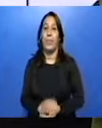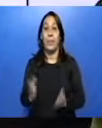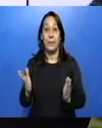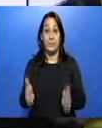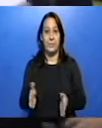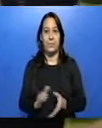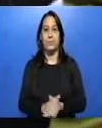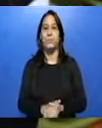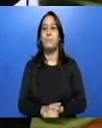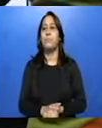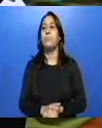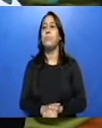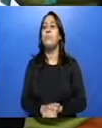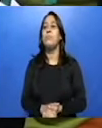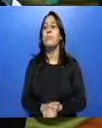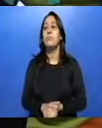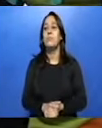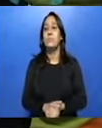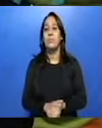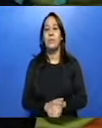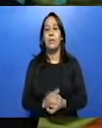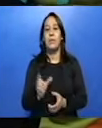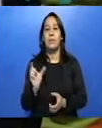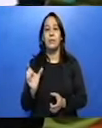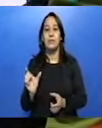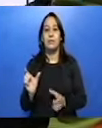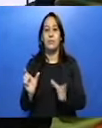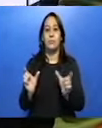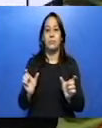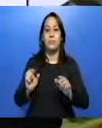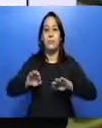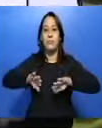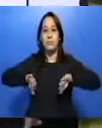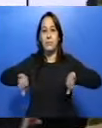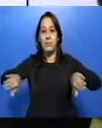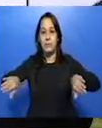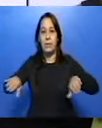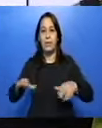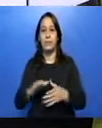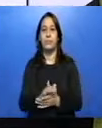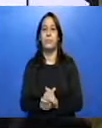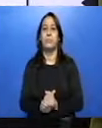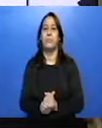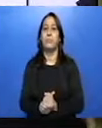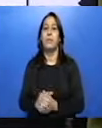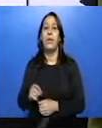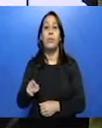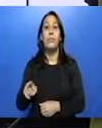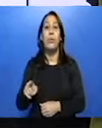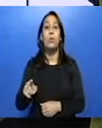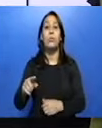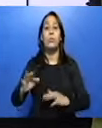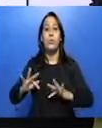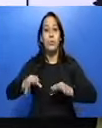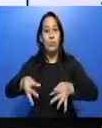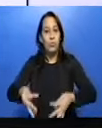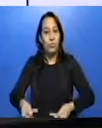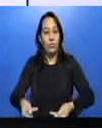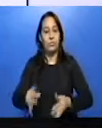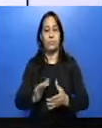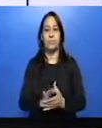Prontinho? E aqui nós separamos por hífens. E ponto final.